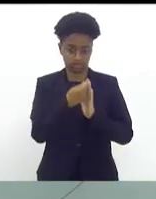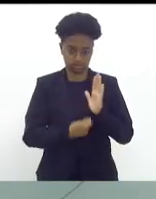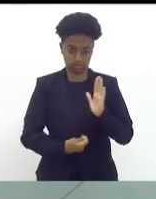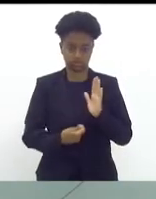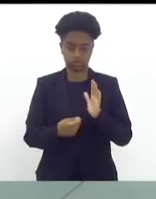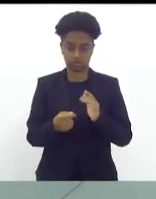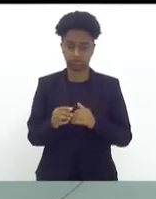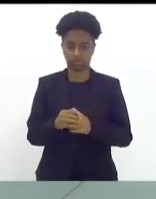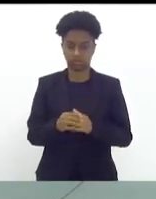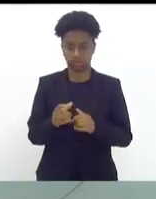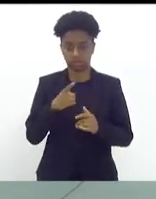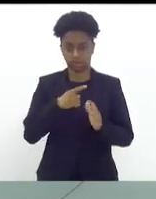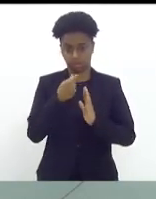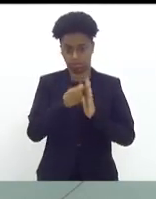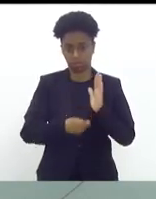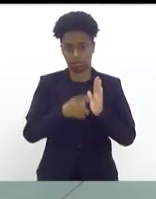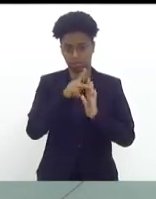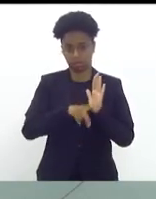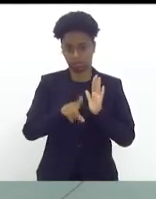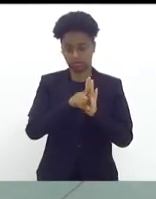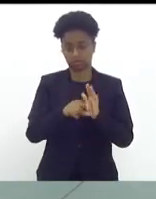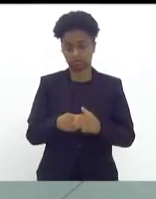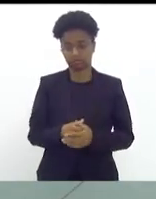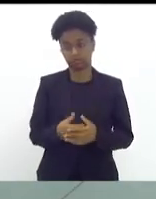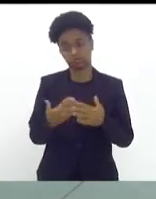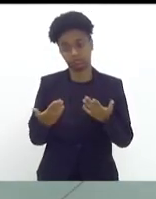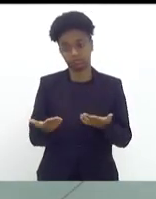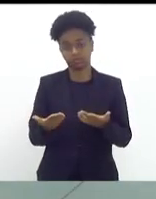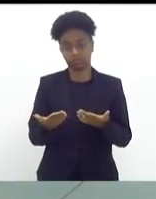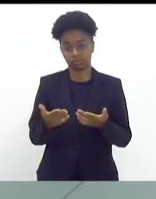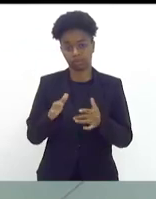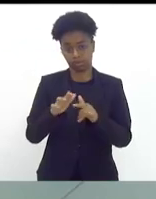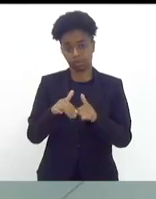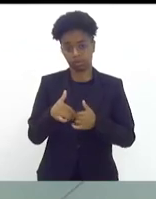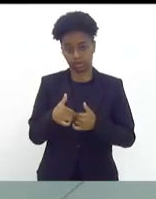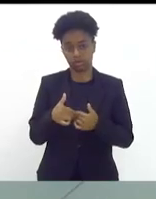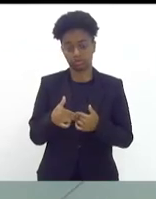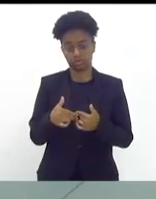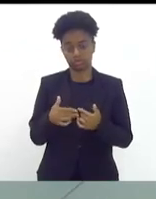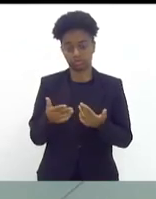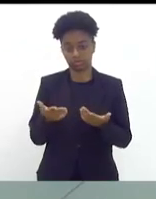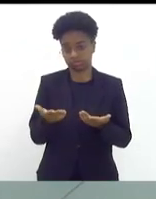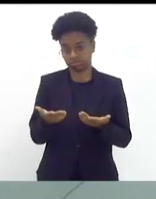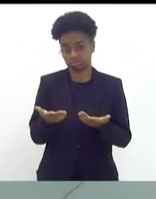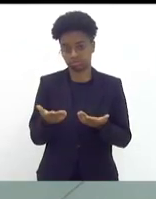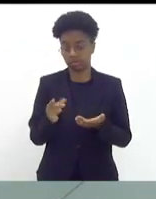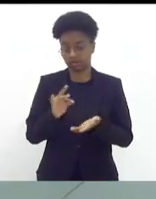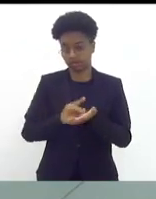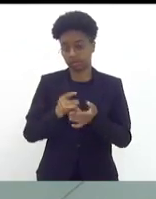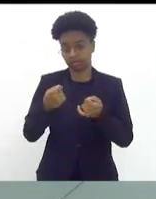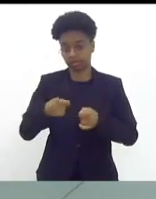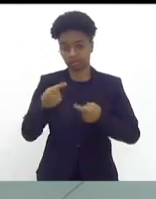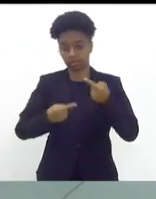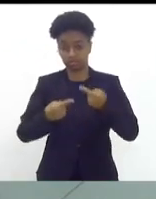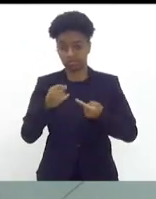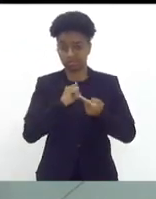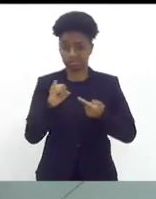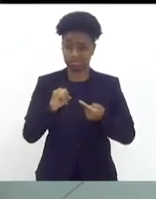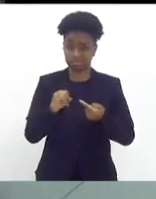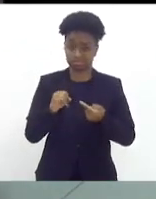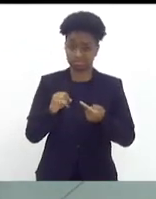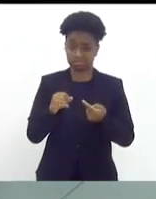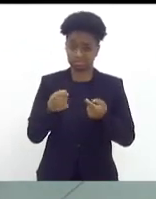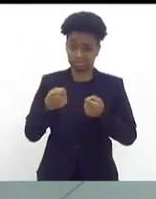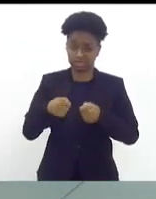Então esse No projeto. No projeto. Então, esse é o sentido aí da... É o parágrafo único. Né, acho que realmente tem que discutir se faz sentido ter uma